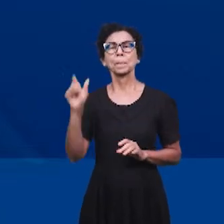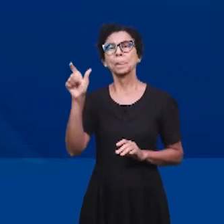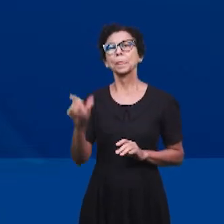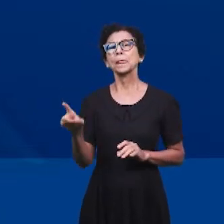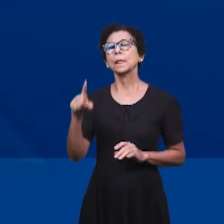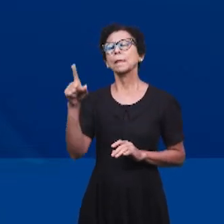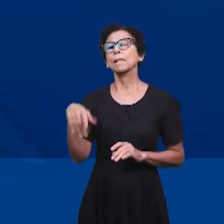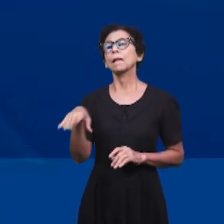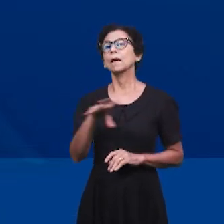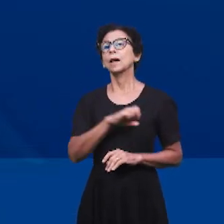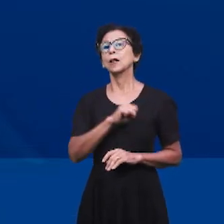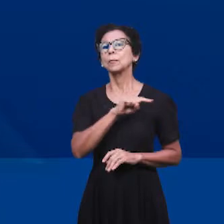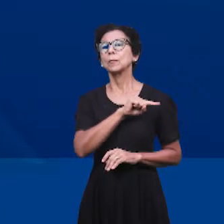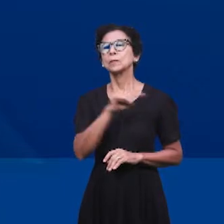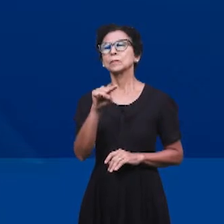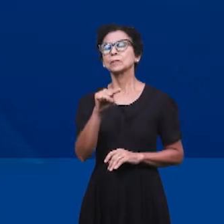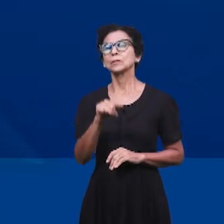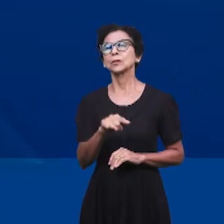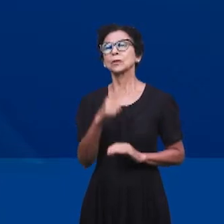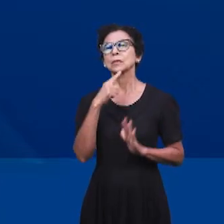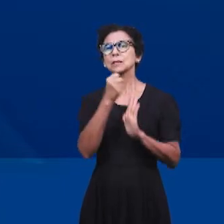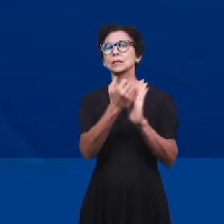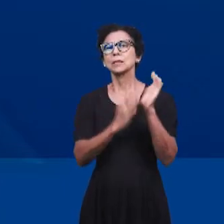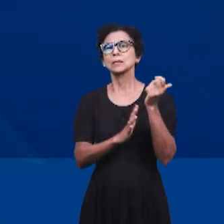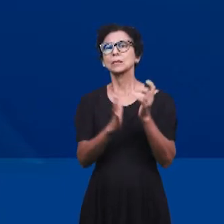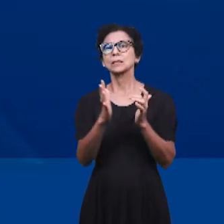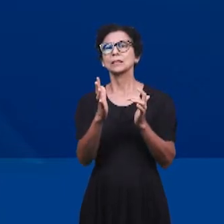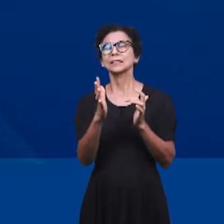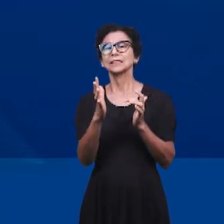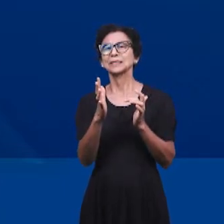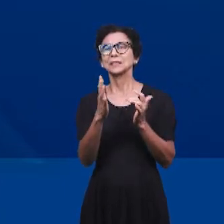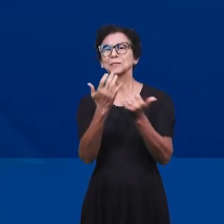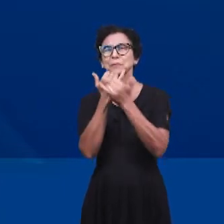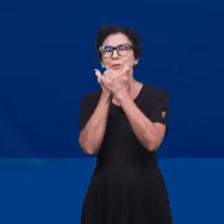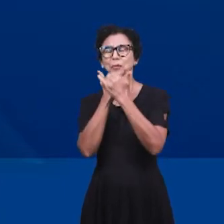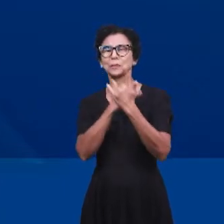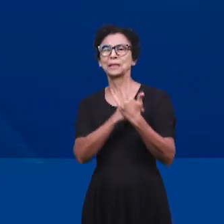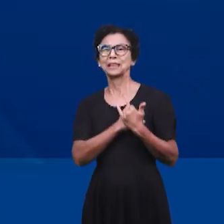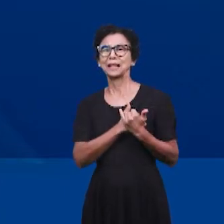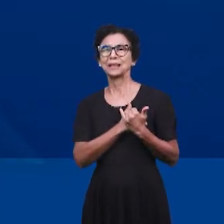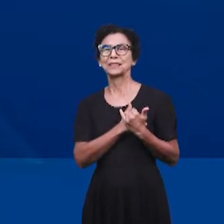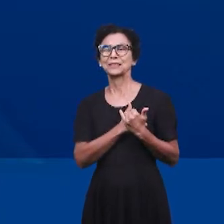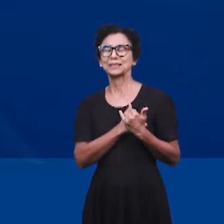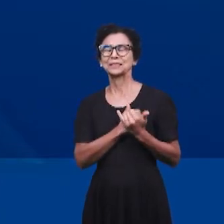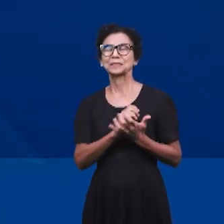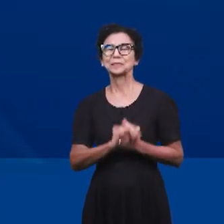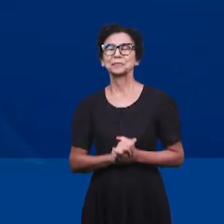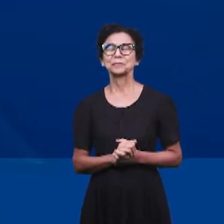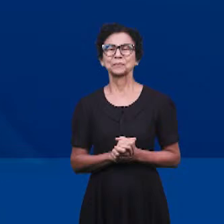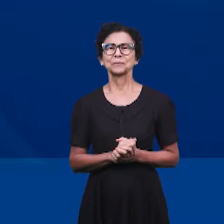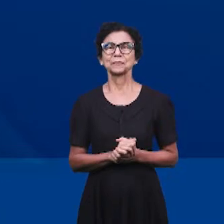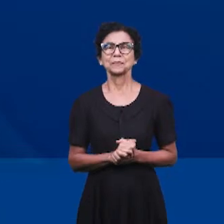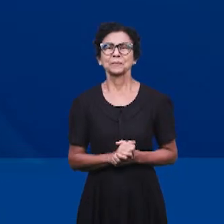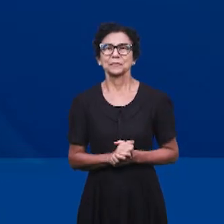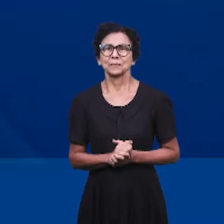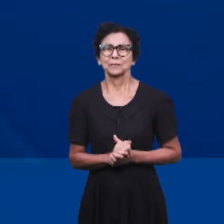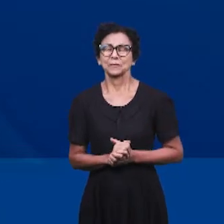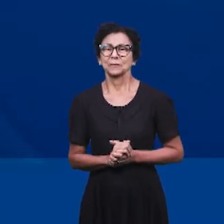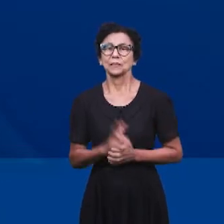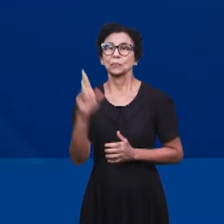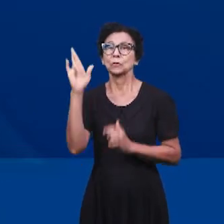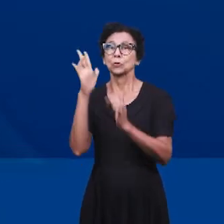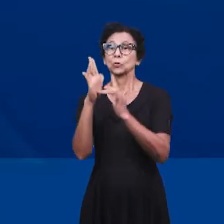nos ama e com seu sangue nos lavou dos nossos pecados? Capítulo 1, verso 5 diz assim: e da parte de